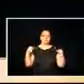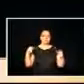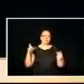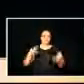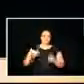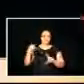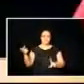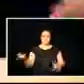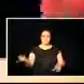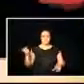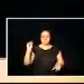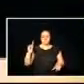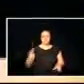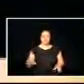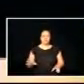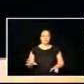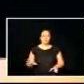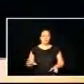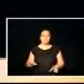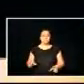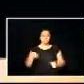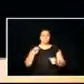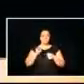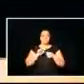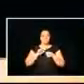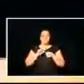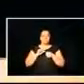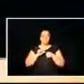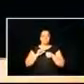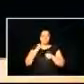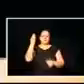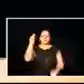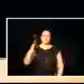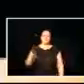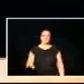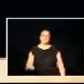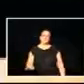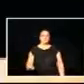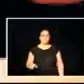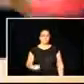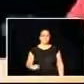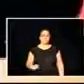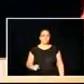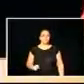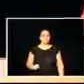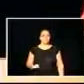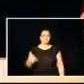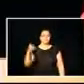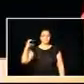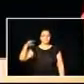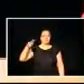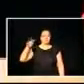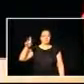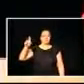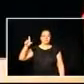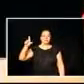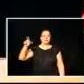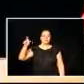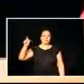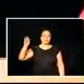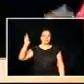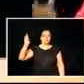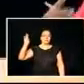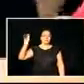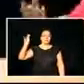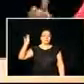que é importante. A parte da cultura, o pessoal tem reclamado bastante a questão aí da, com relação à preservação do